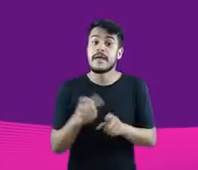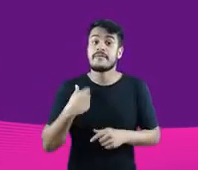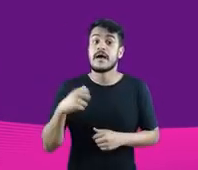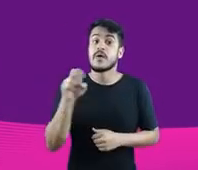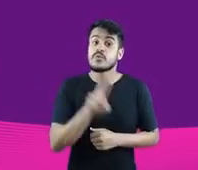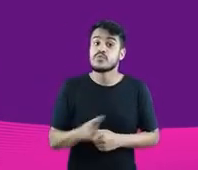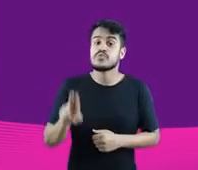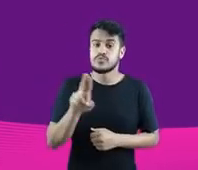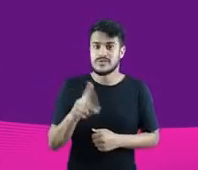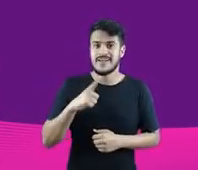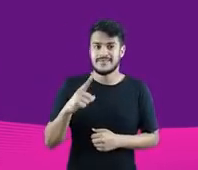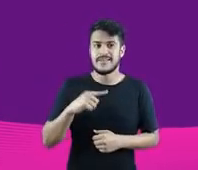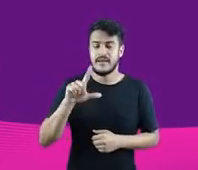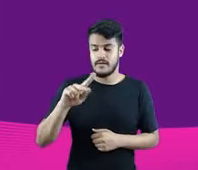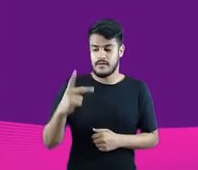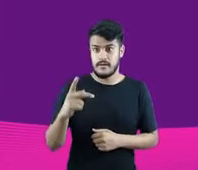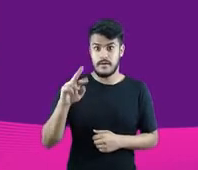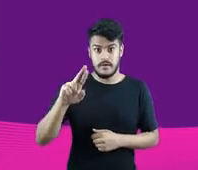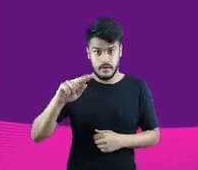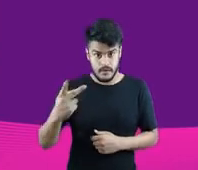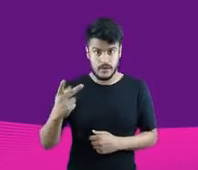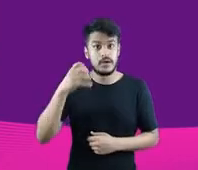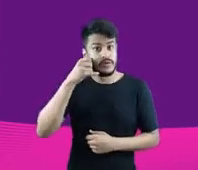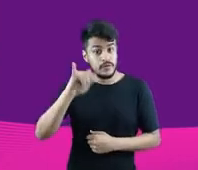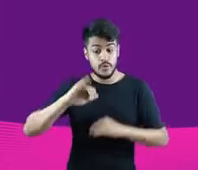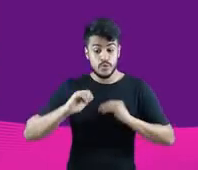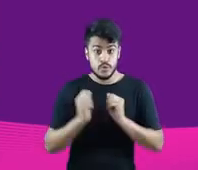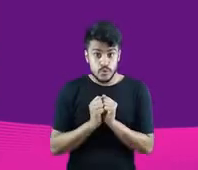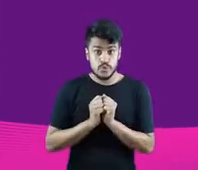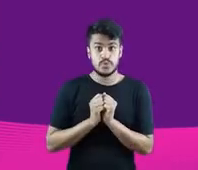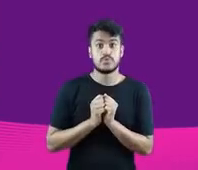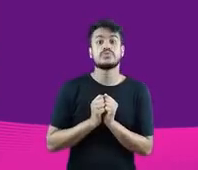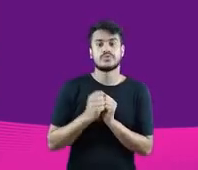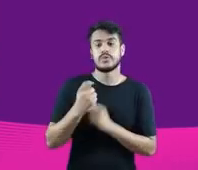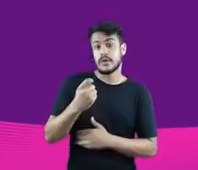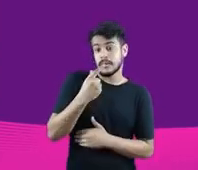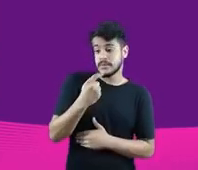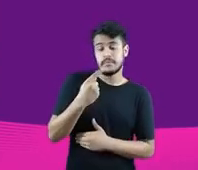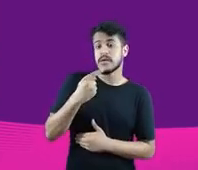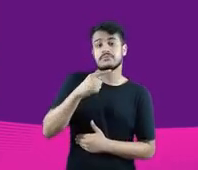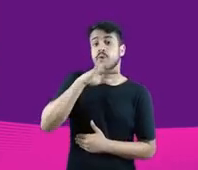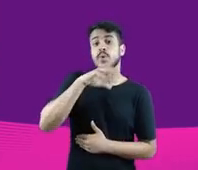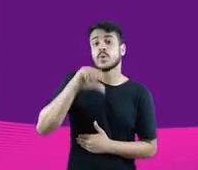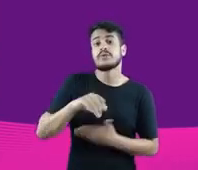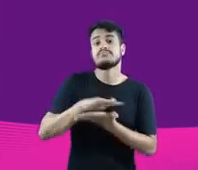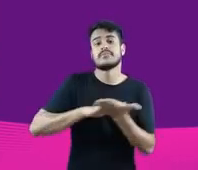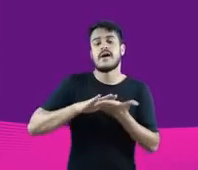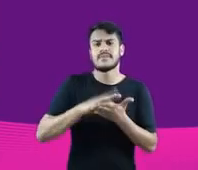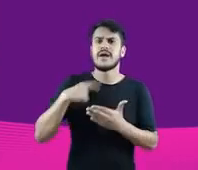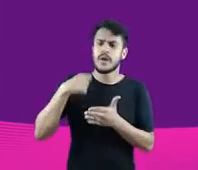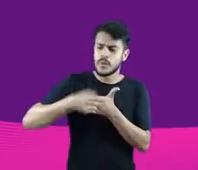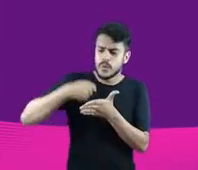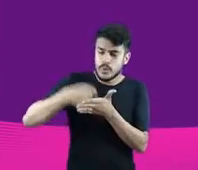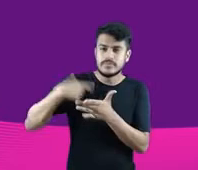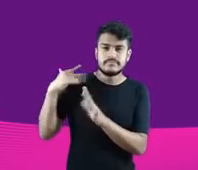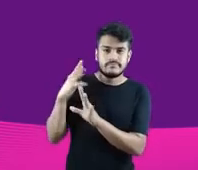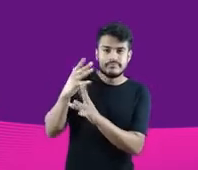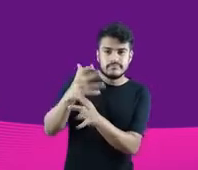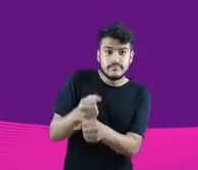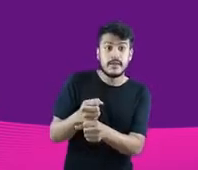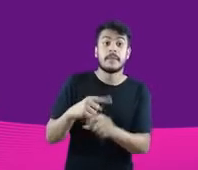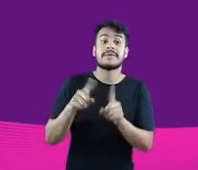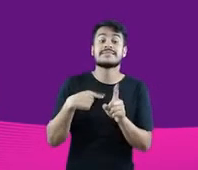agonistas LH-RH junto com quimioterapia não tiveram malefício. Era uma dúvida que a gente tinha durante um tempo se a associação de hormônio